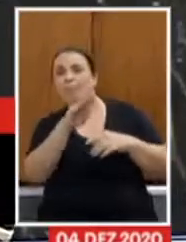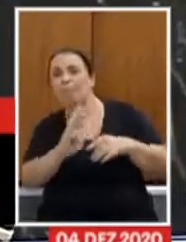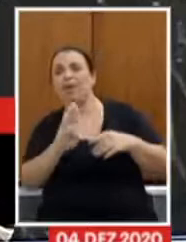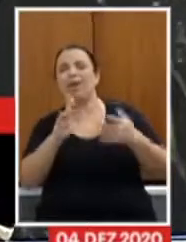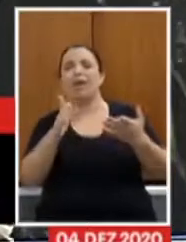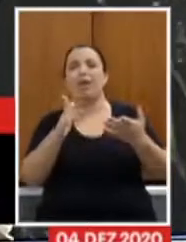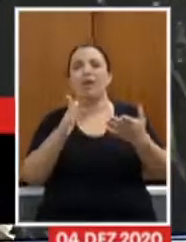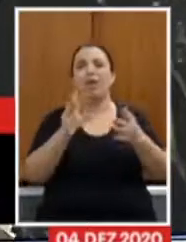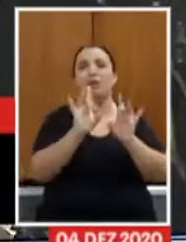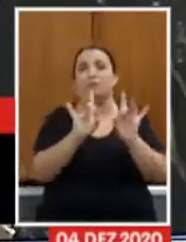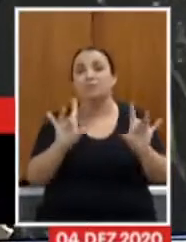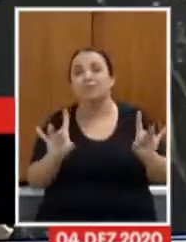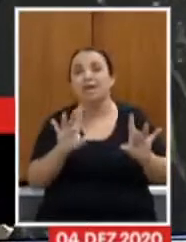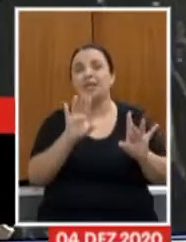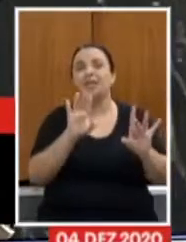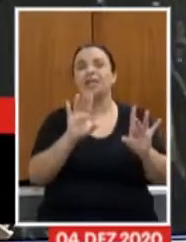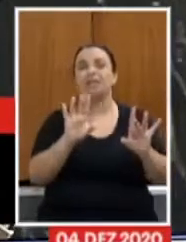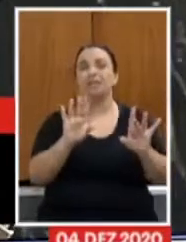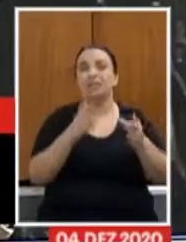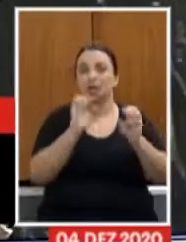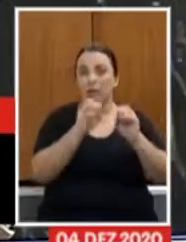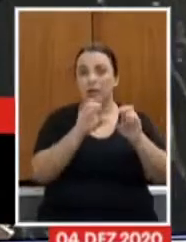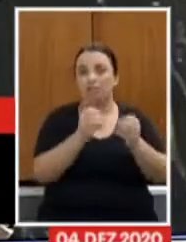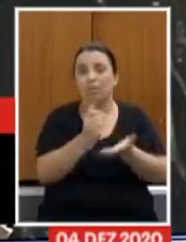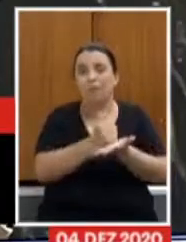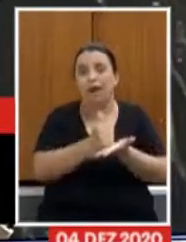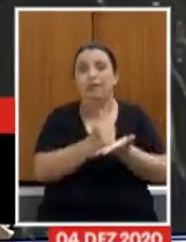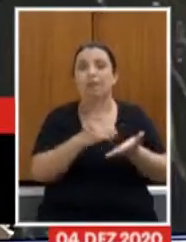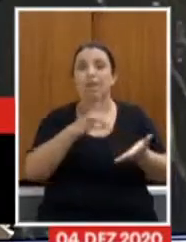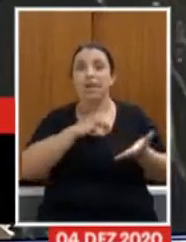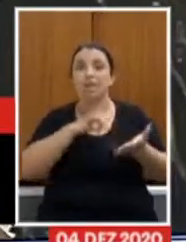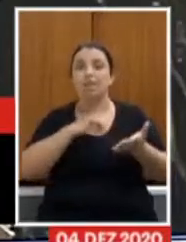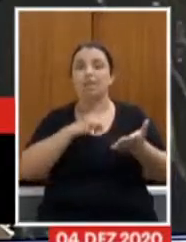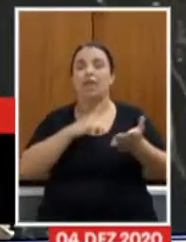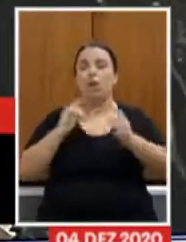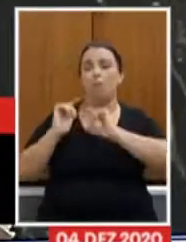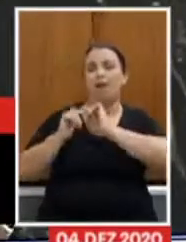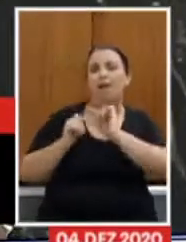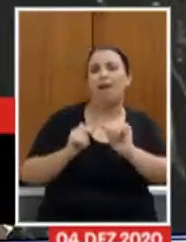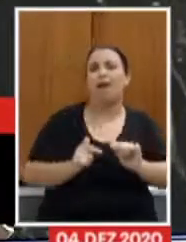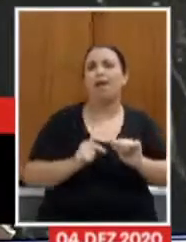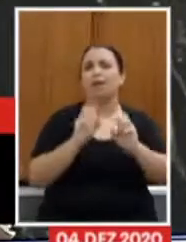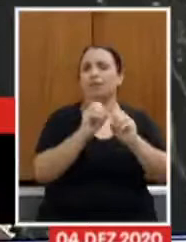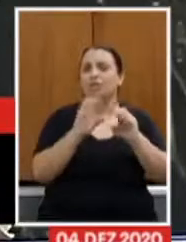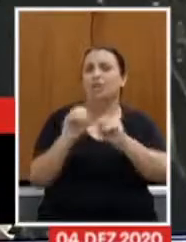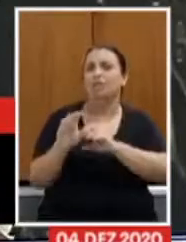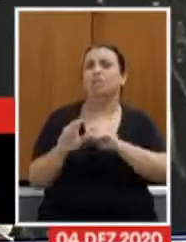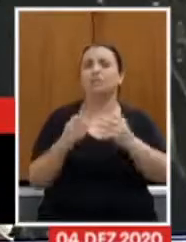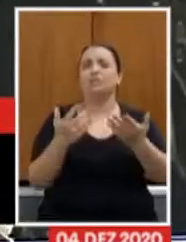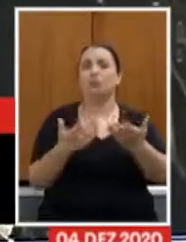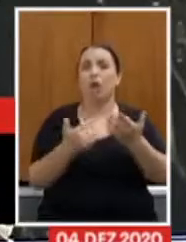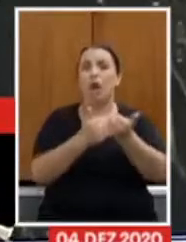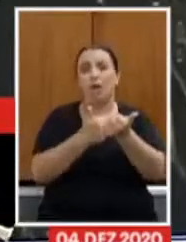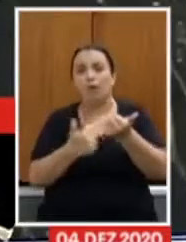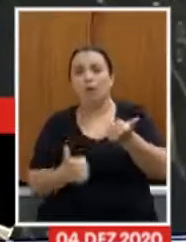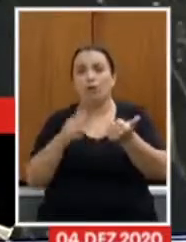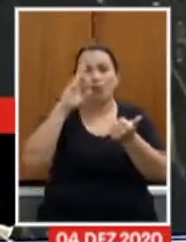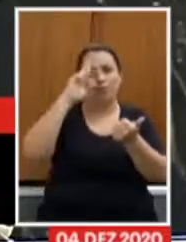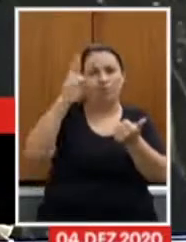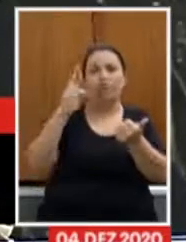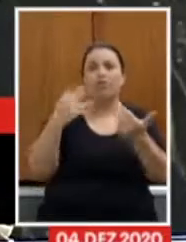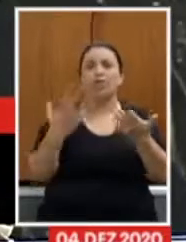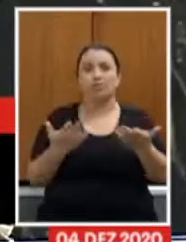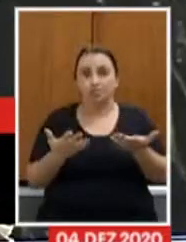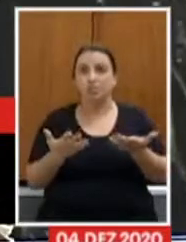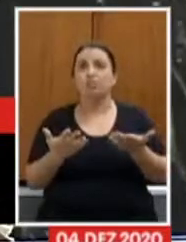que o orçamento veja as carreiras das superintendências regionais de ensino, o vice ou a vice-diretora, e,